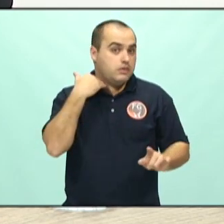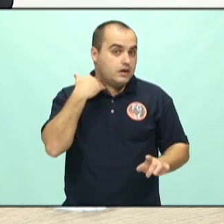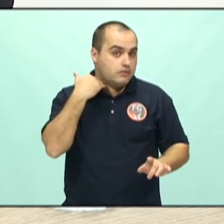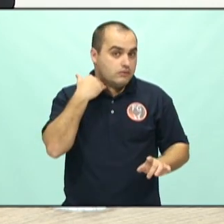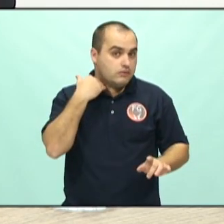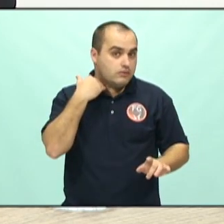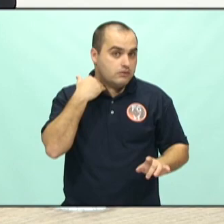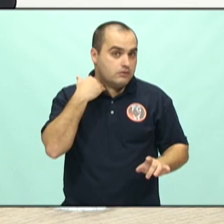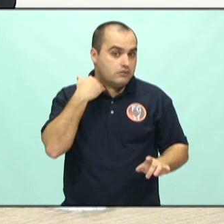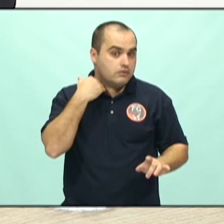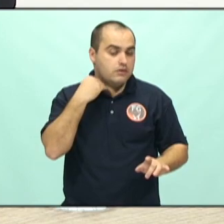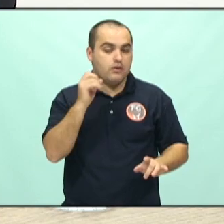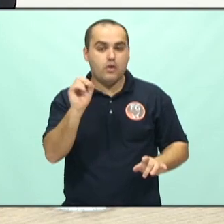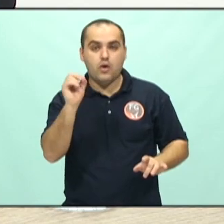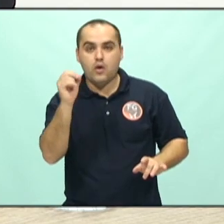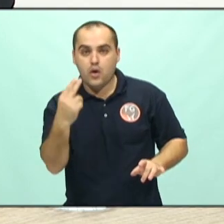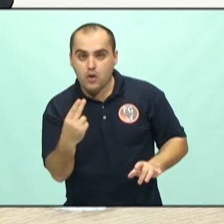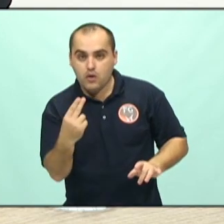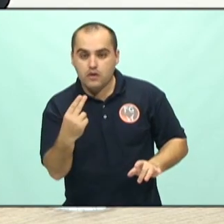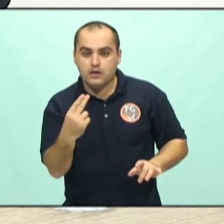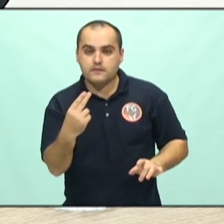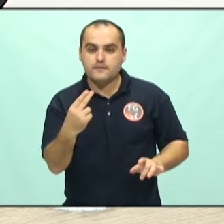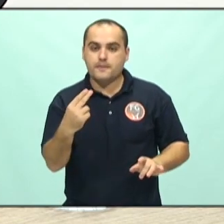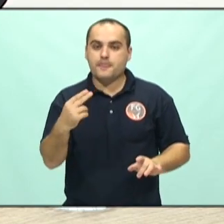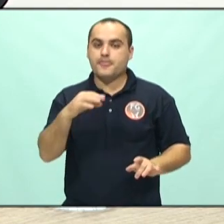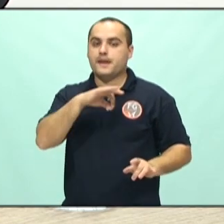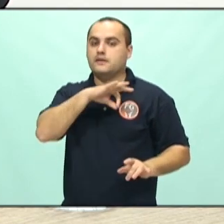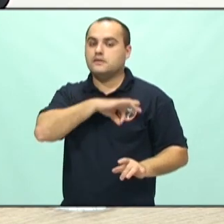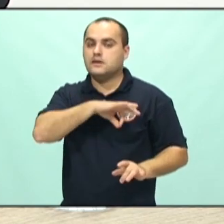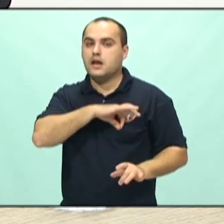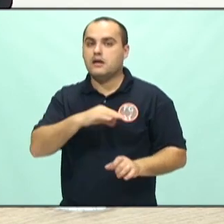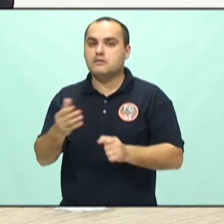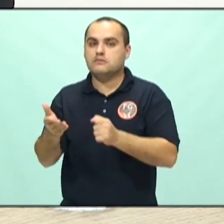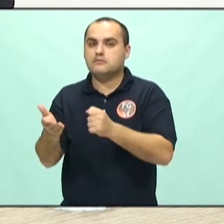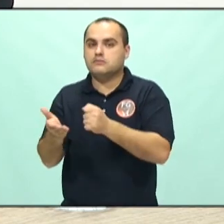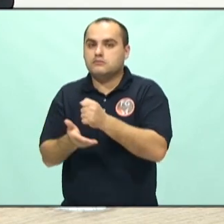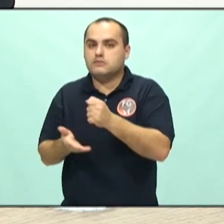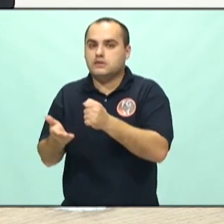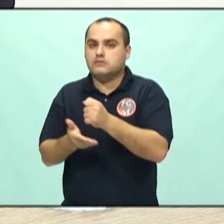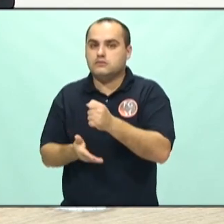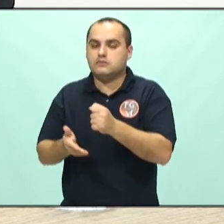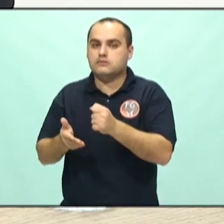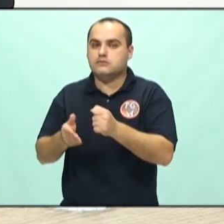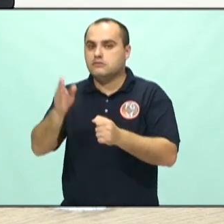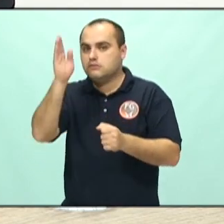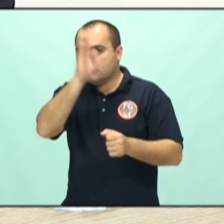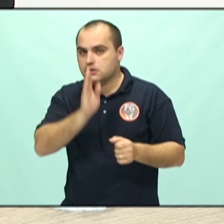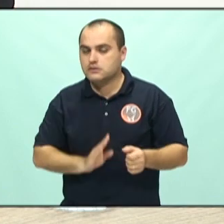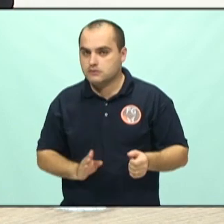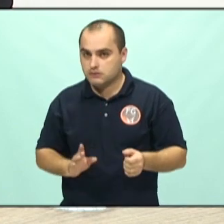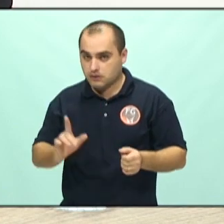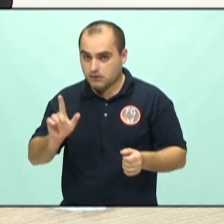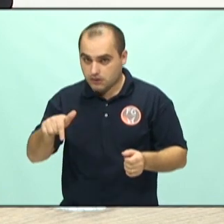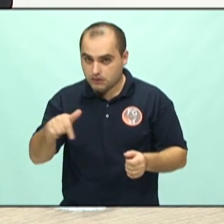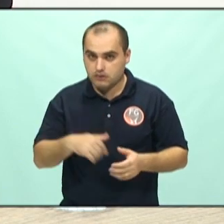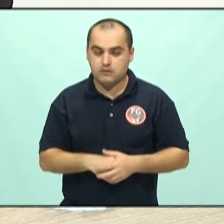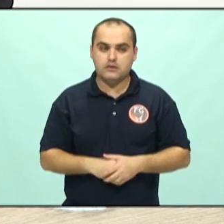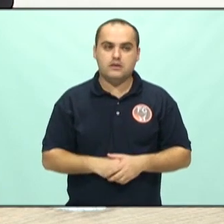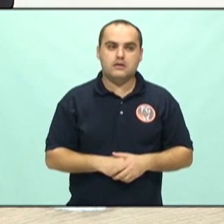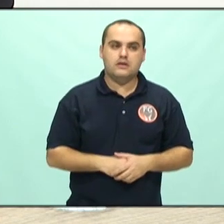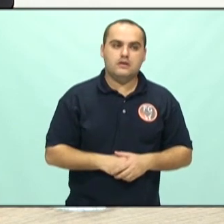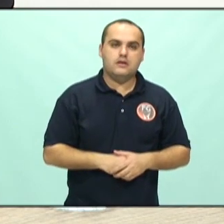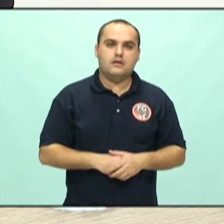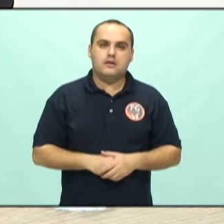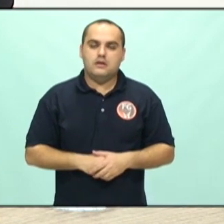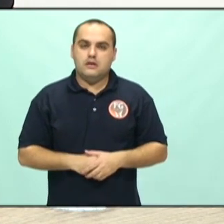banqueiro, ou ele quer equiparar com o salário mínimo nacional, que até as últimas notícias que temos aí